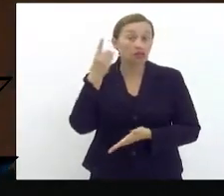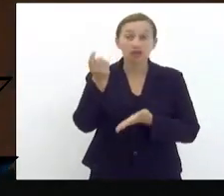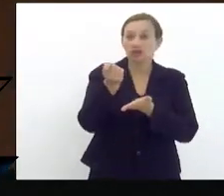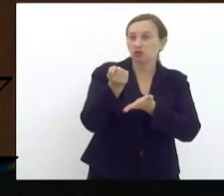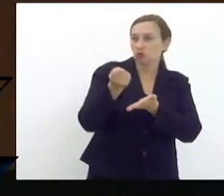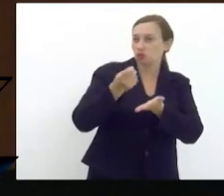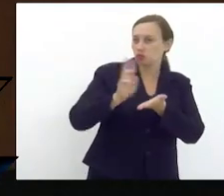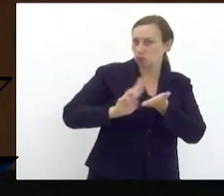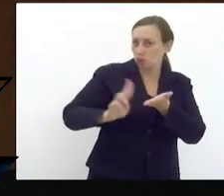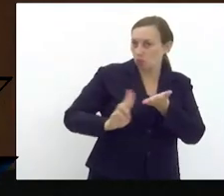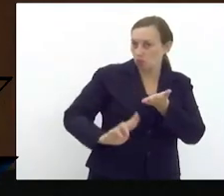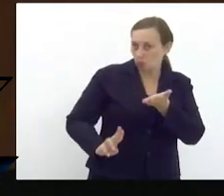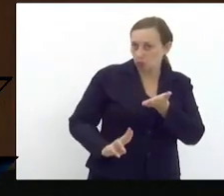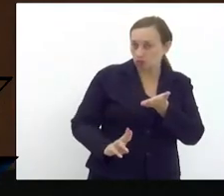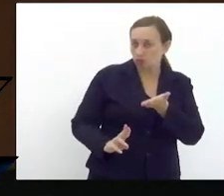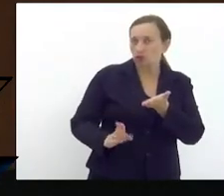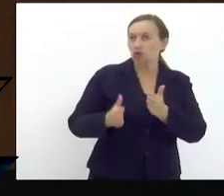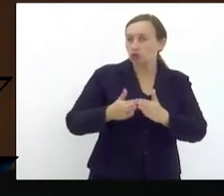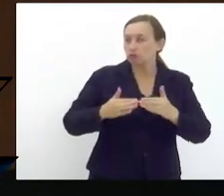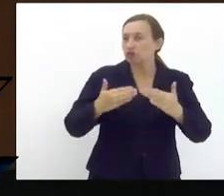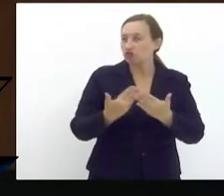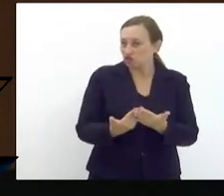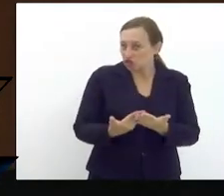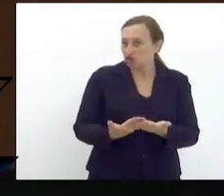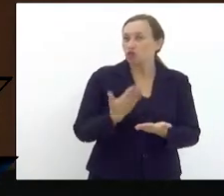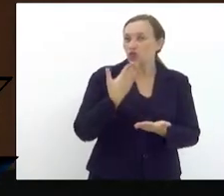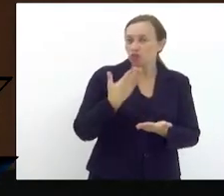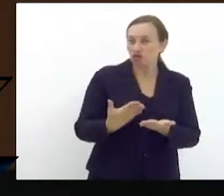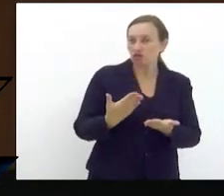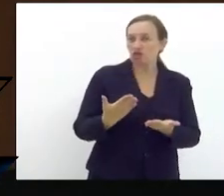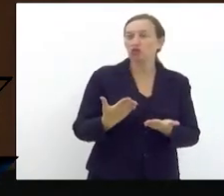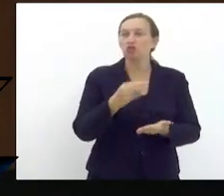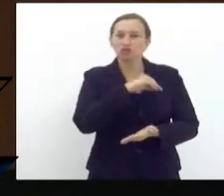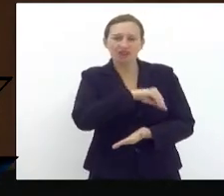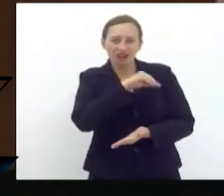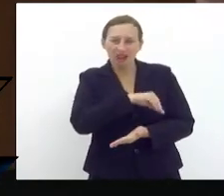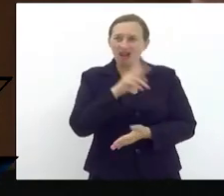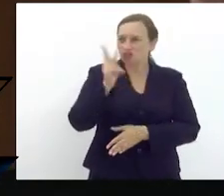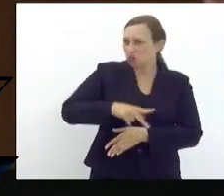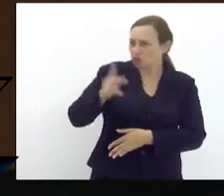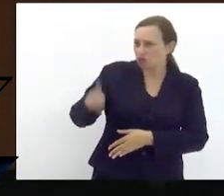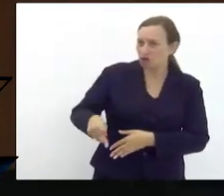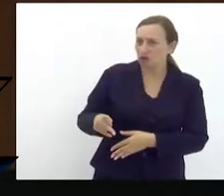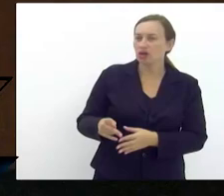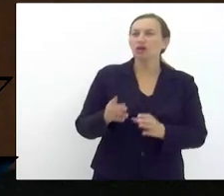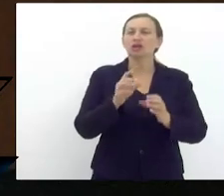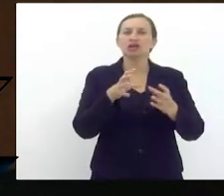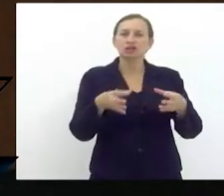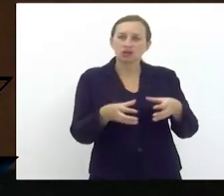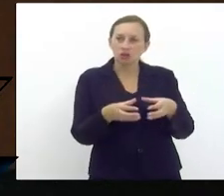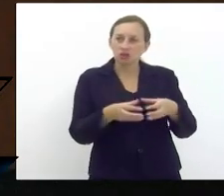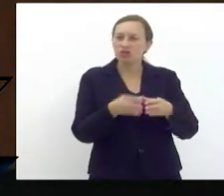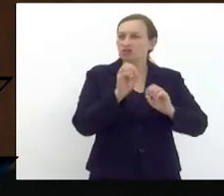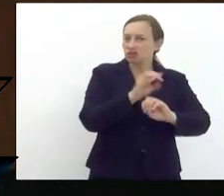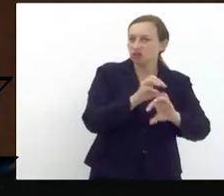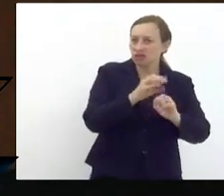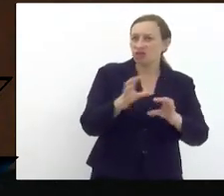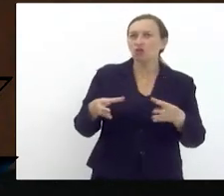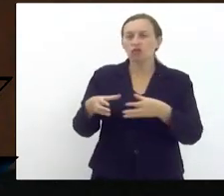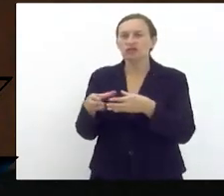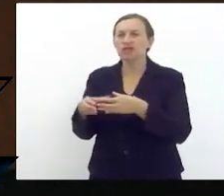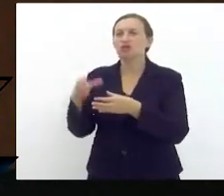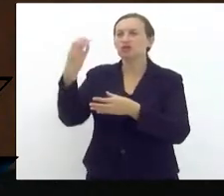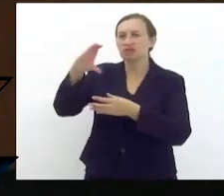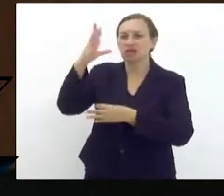assinaram o requerimento da frente do piso do magistério deputados da comissão de educação da comissão de Ciências e Tecnologia